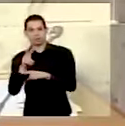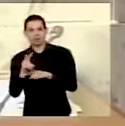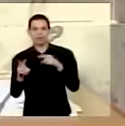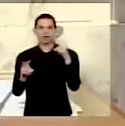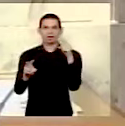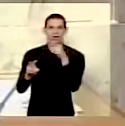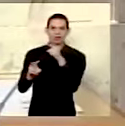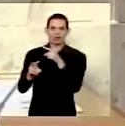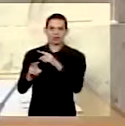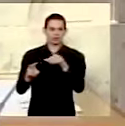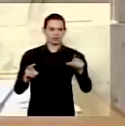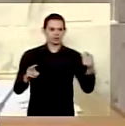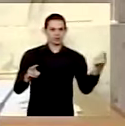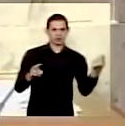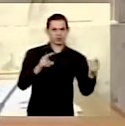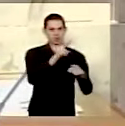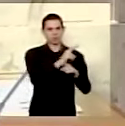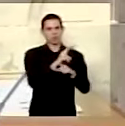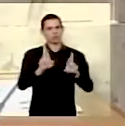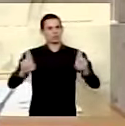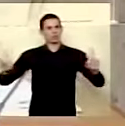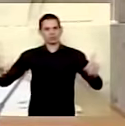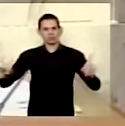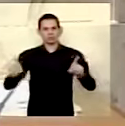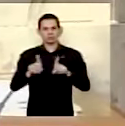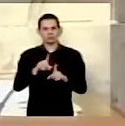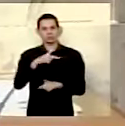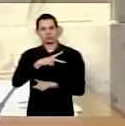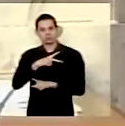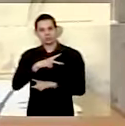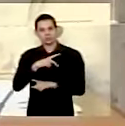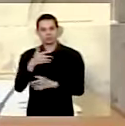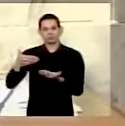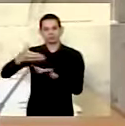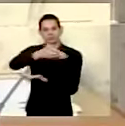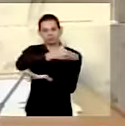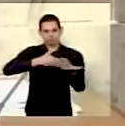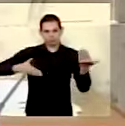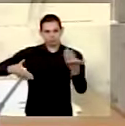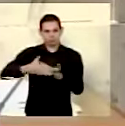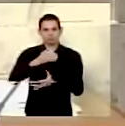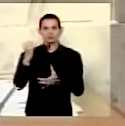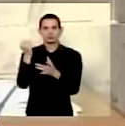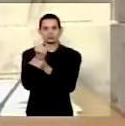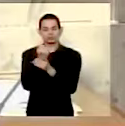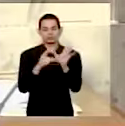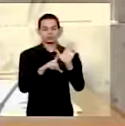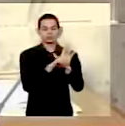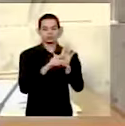confundido com o seu cliente, nem ter a privacidade deste relacionamento, garantido por